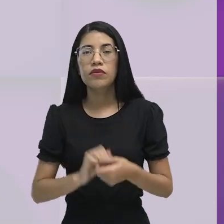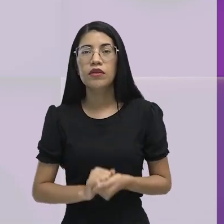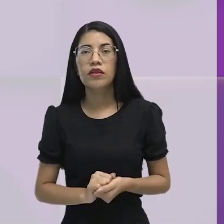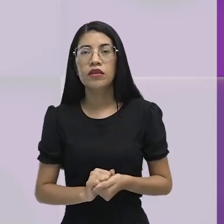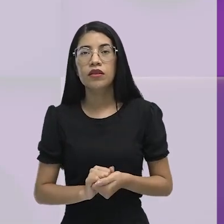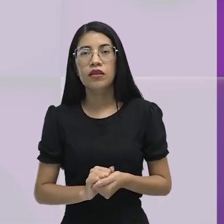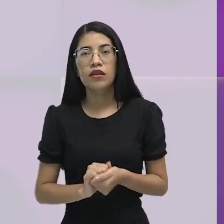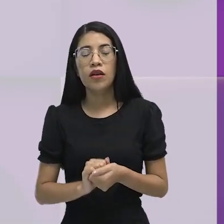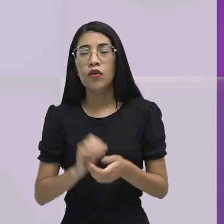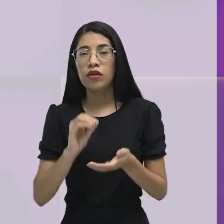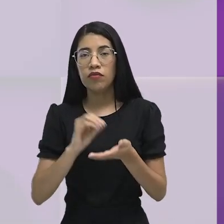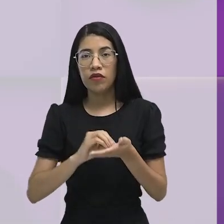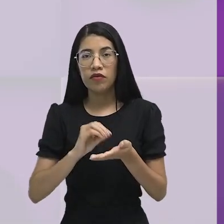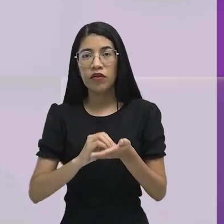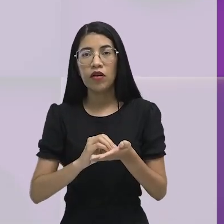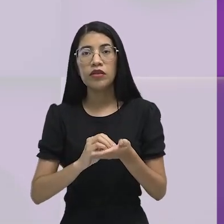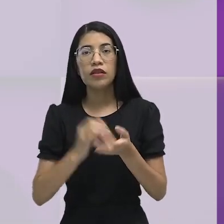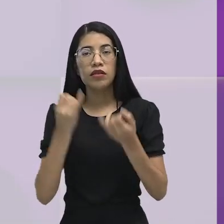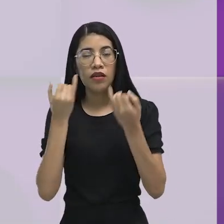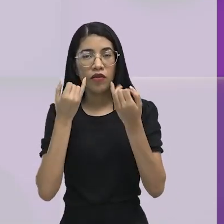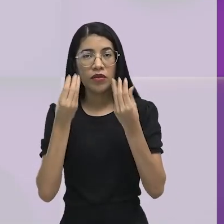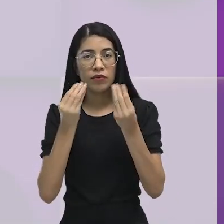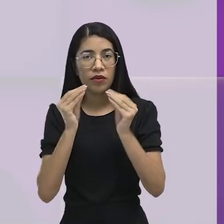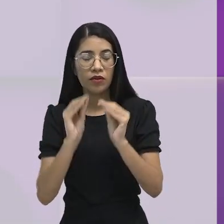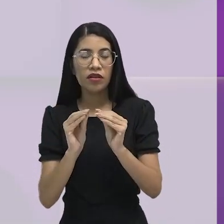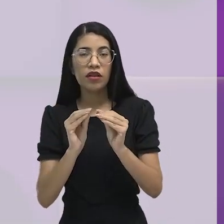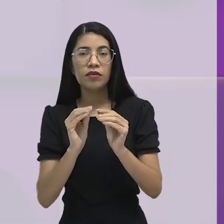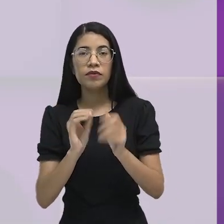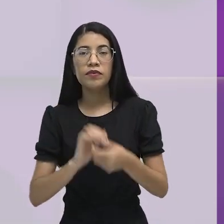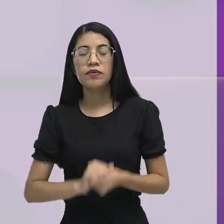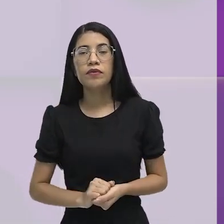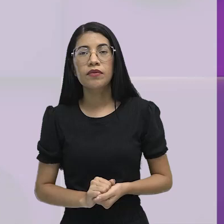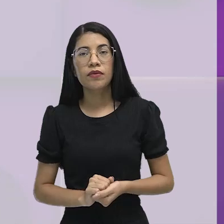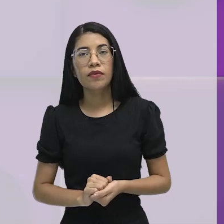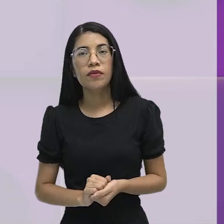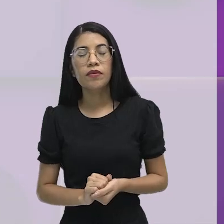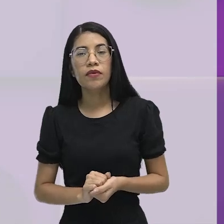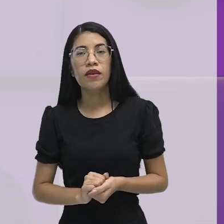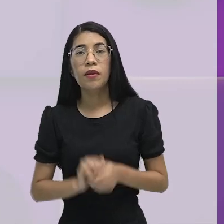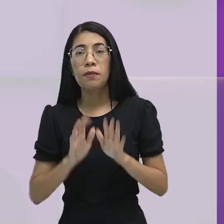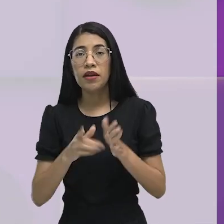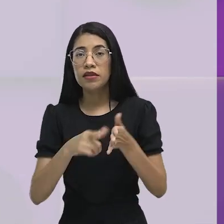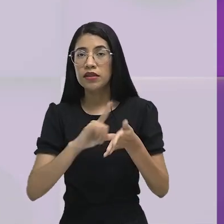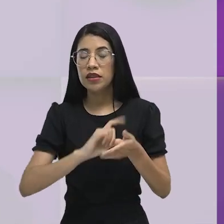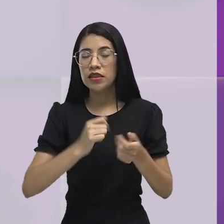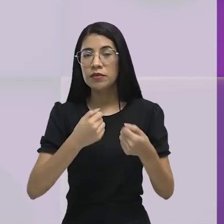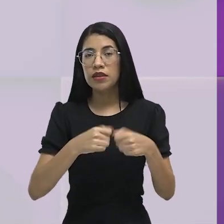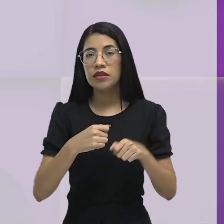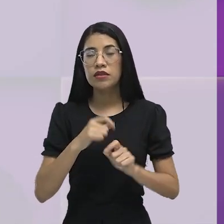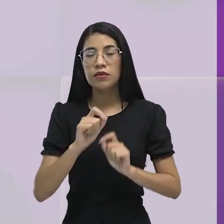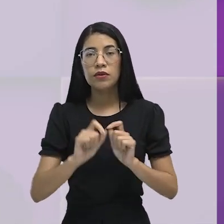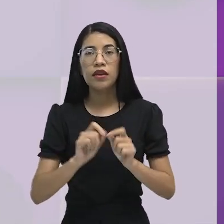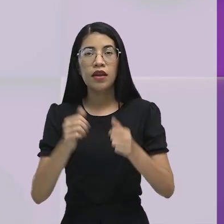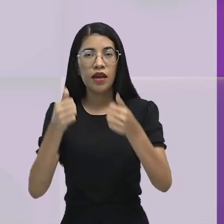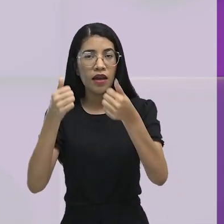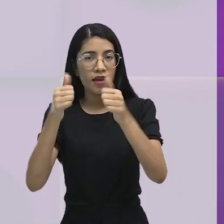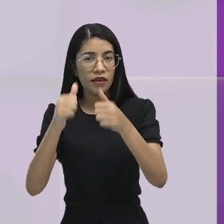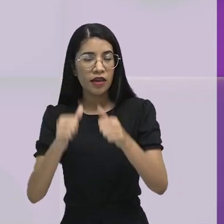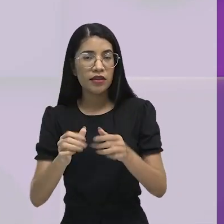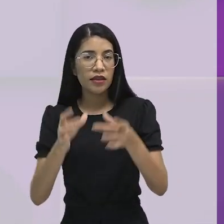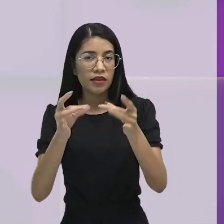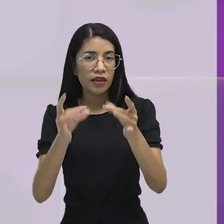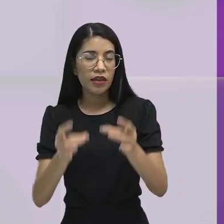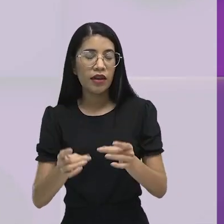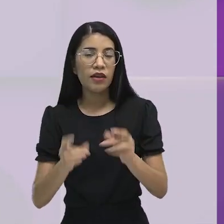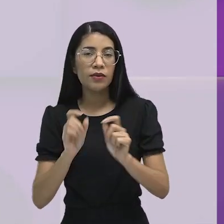o quarto valor que está faltando, tá? Só que antes da gente resolver essa proporção, a gente precisa analisar se